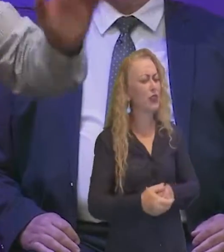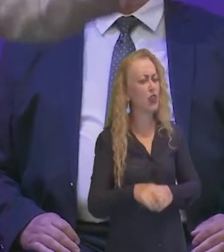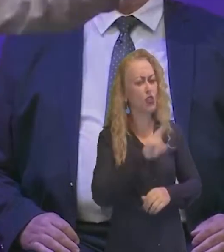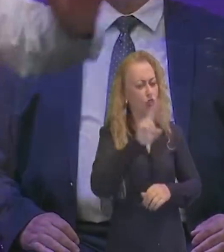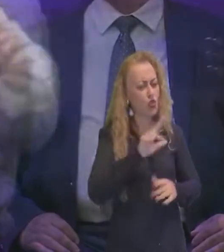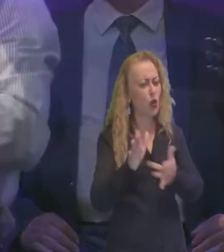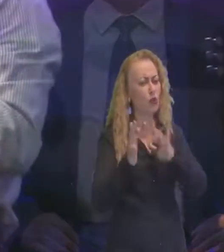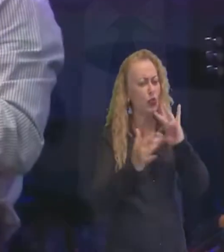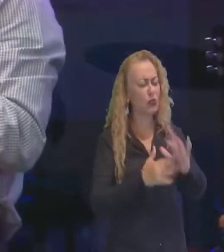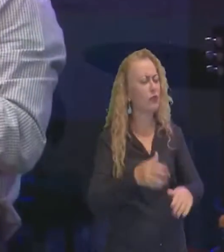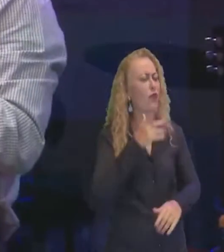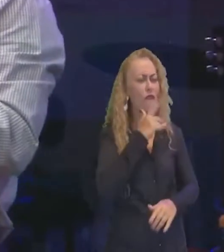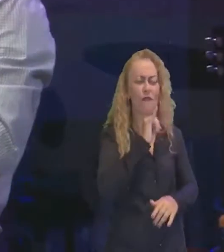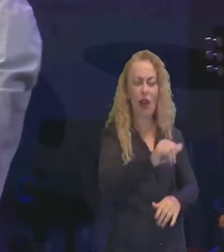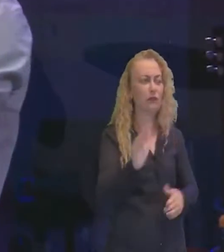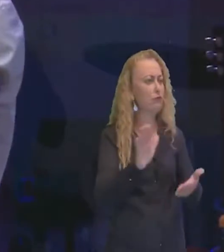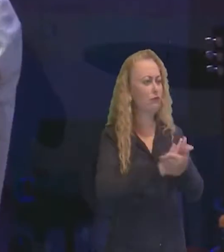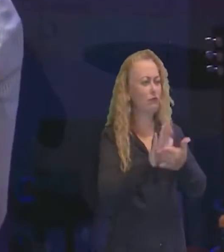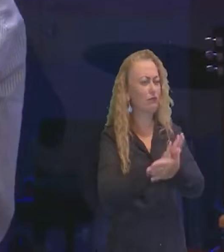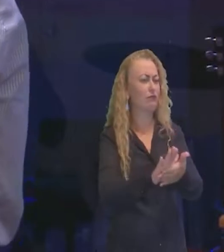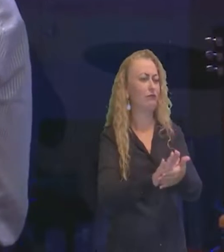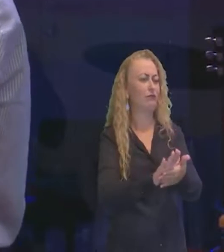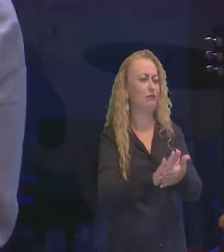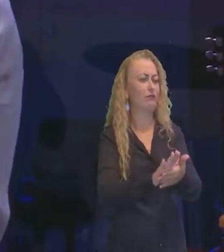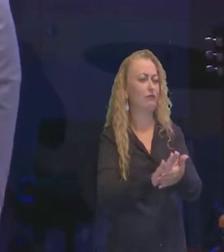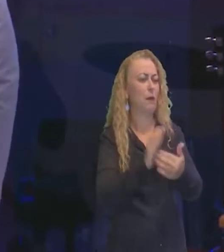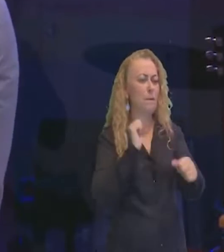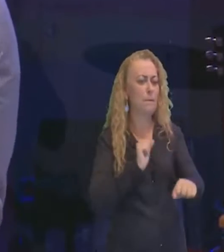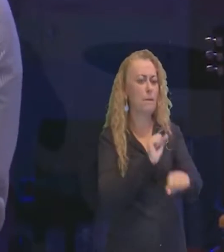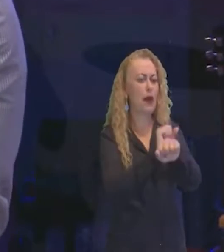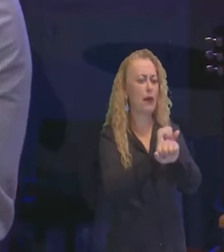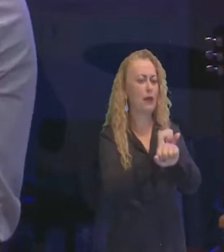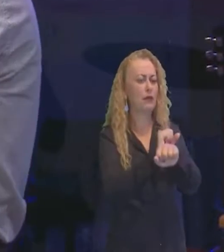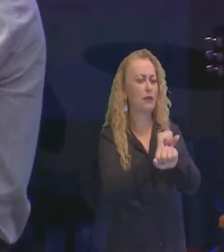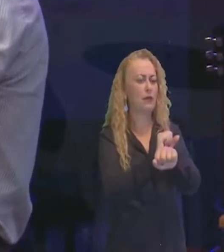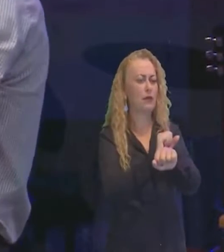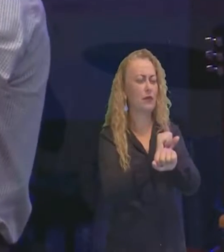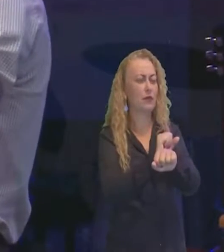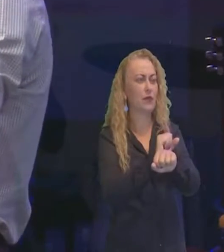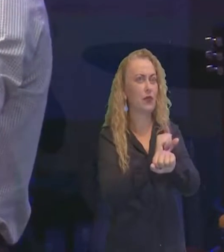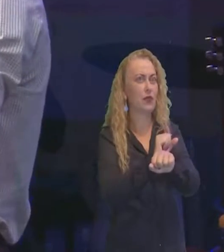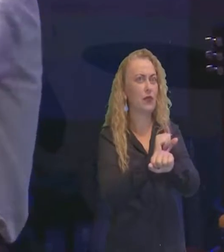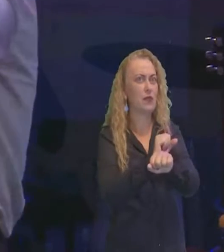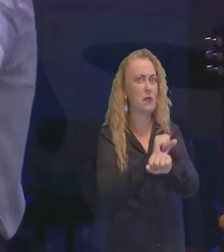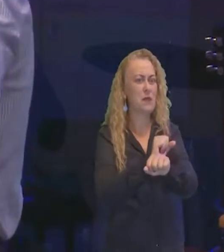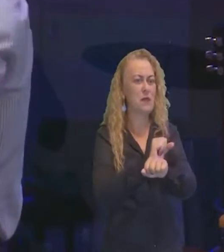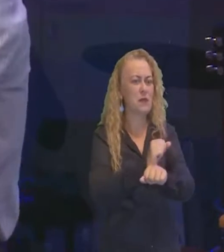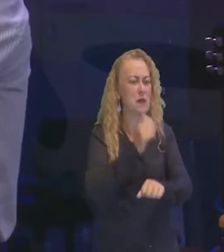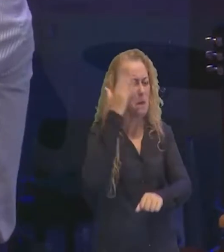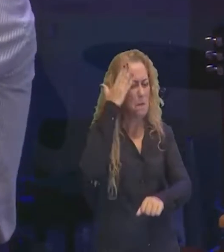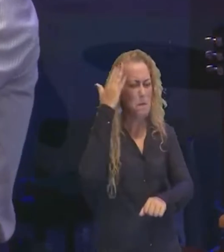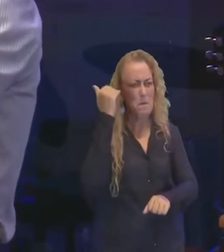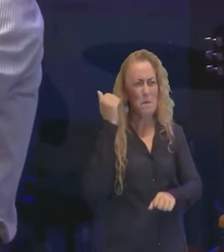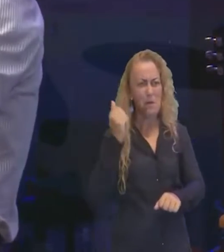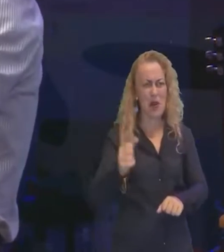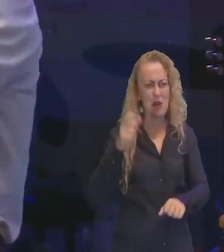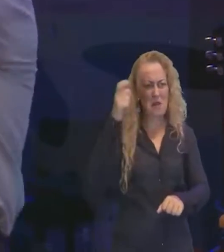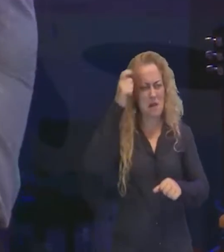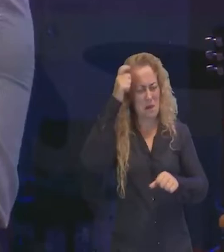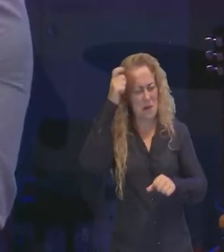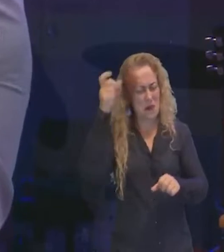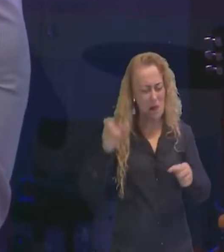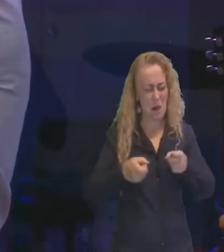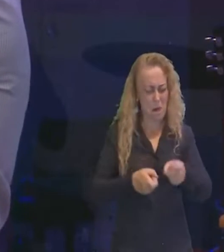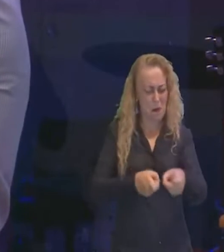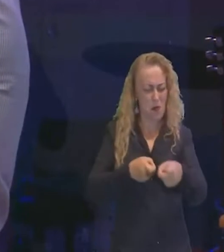de Jesus não vai acontecer. A armadilha está armada, a cilada está armada,